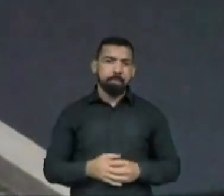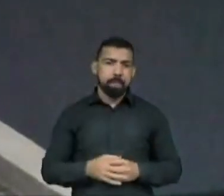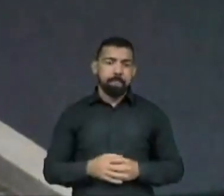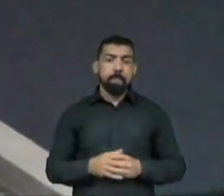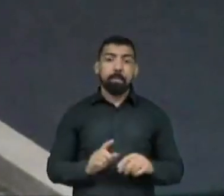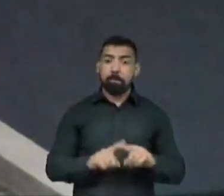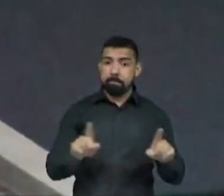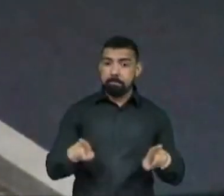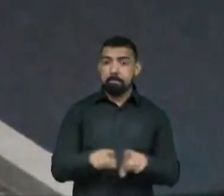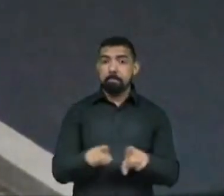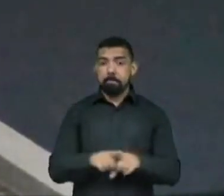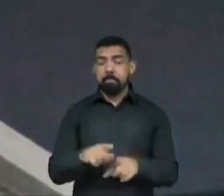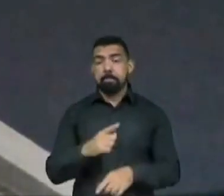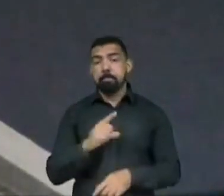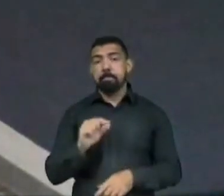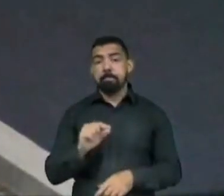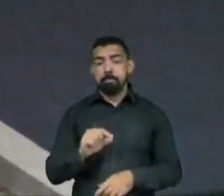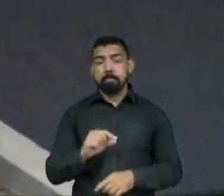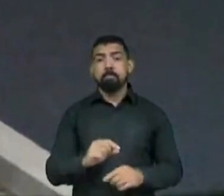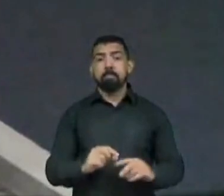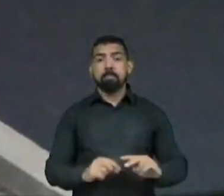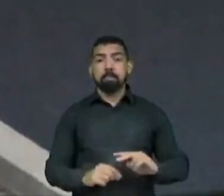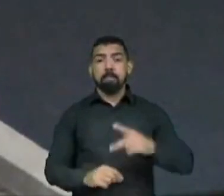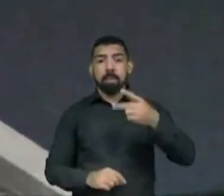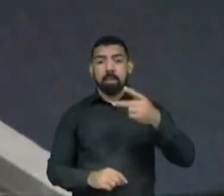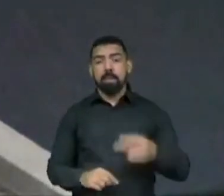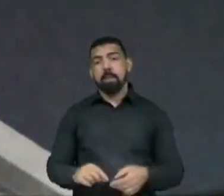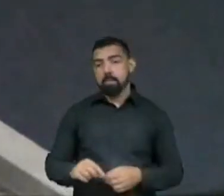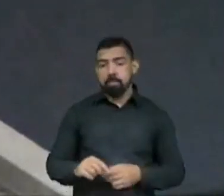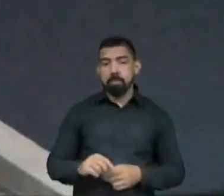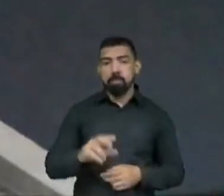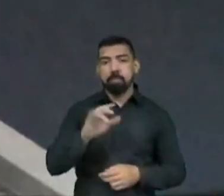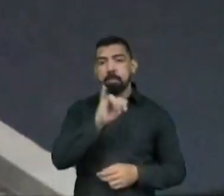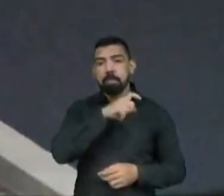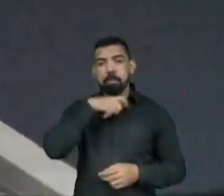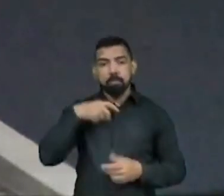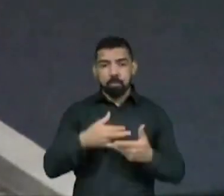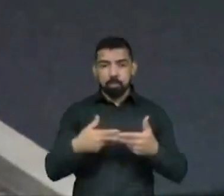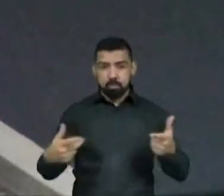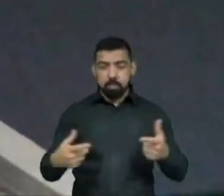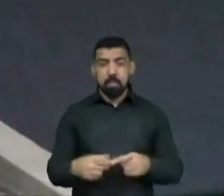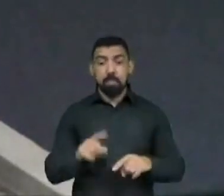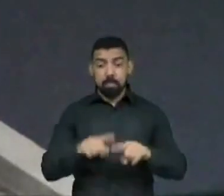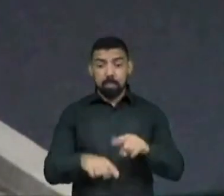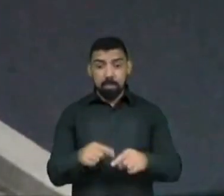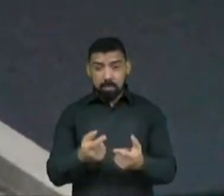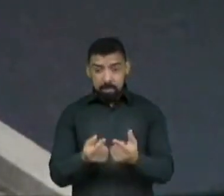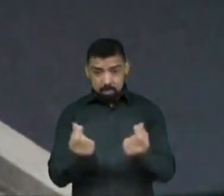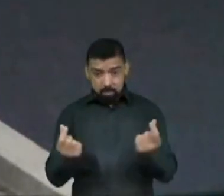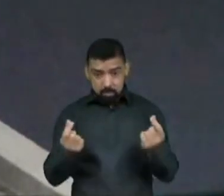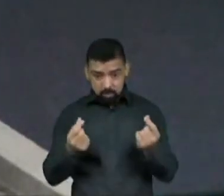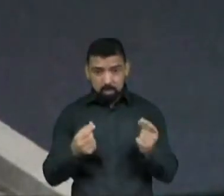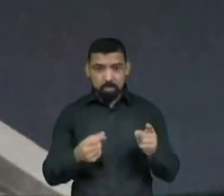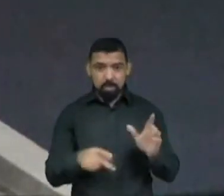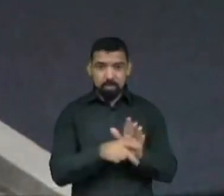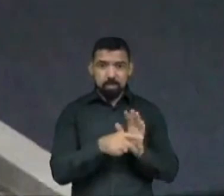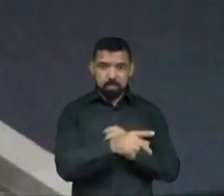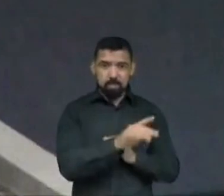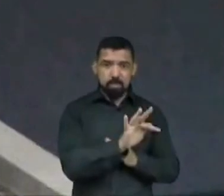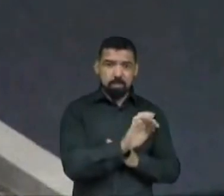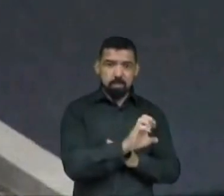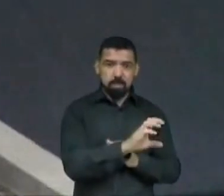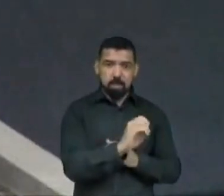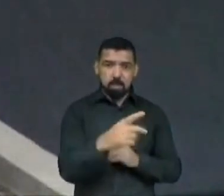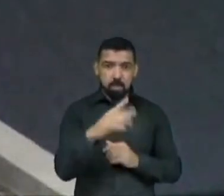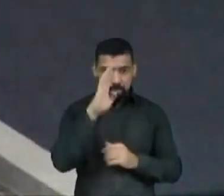também houve a majoração, houve o aumento de imposto. E os recursos do FECOP, principalmente para o programa que o governo